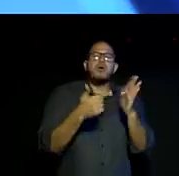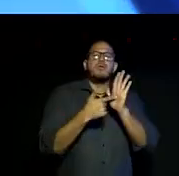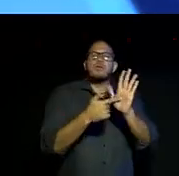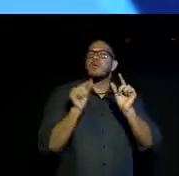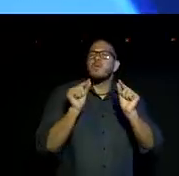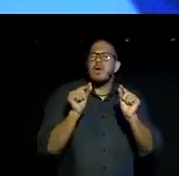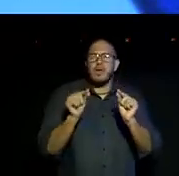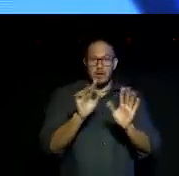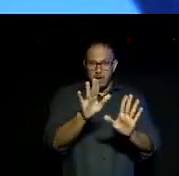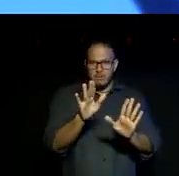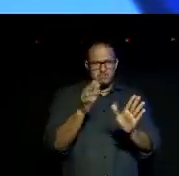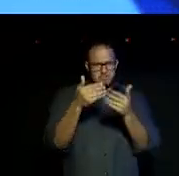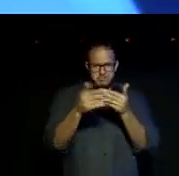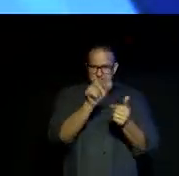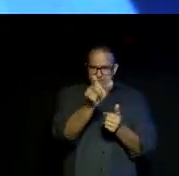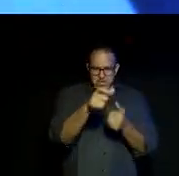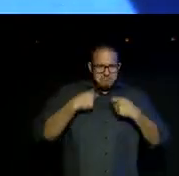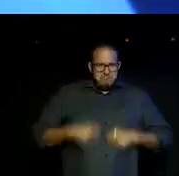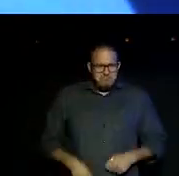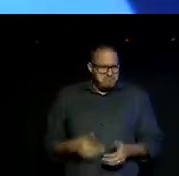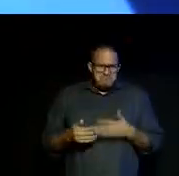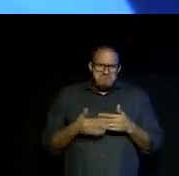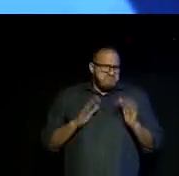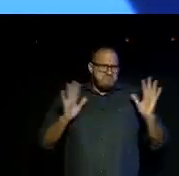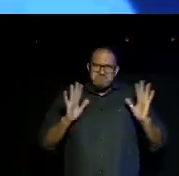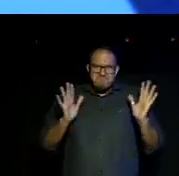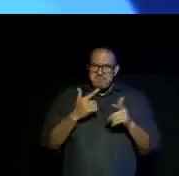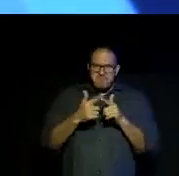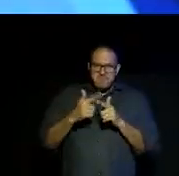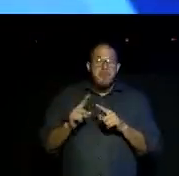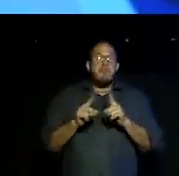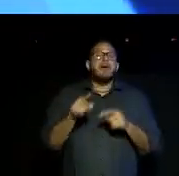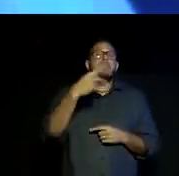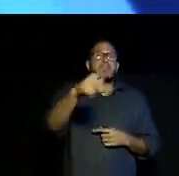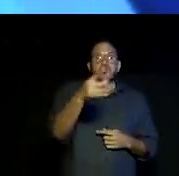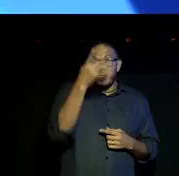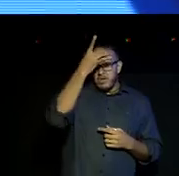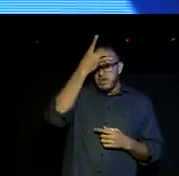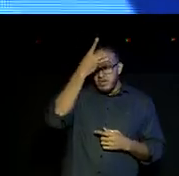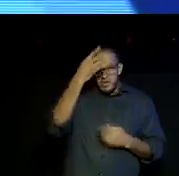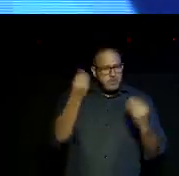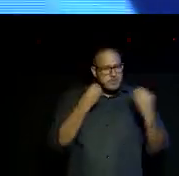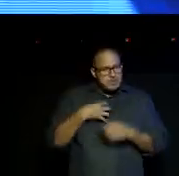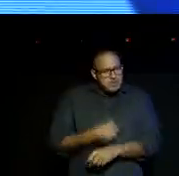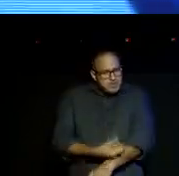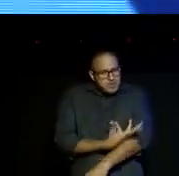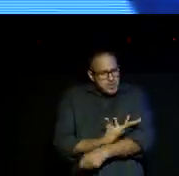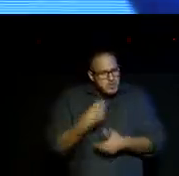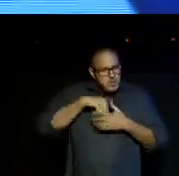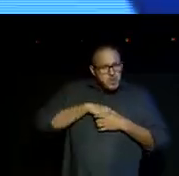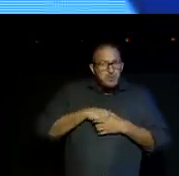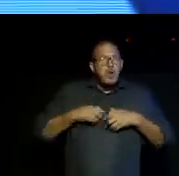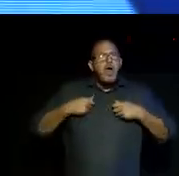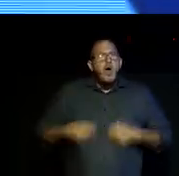não estou me importando se você se veste assim. Nenhum problema. O problema é quando a tua mente e as tuas emoções também se vestem assim.